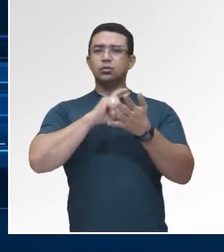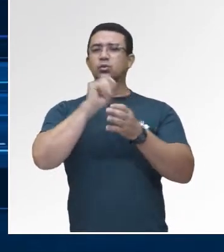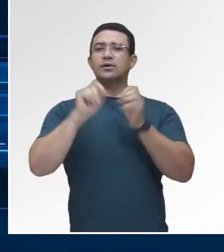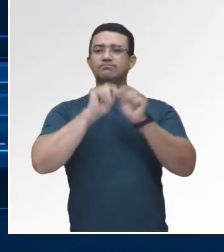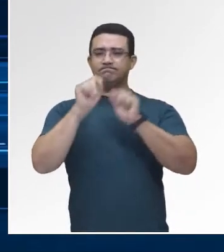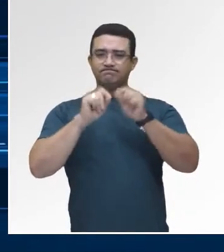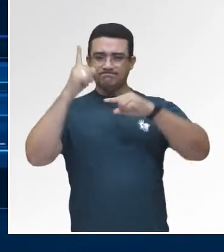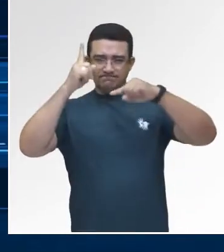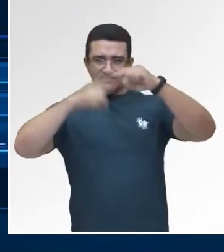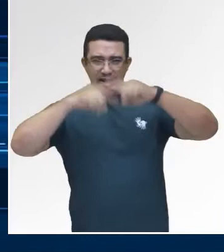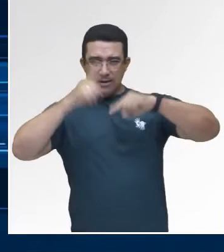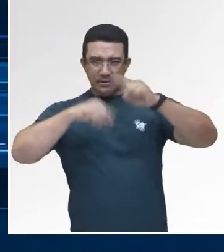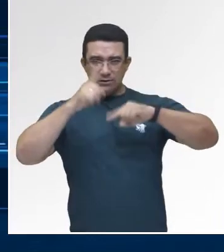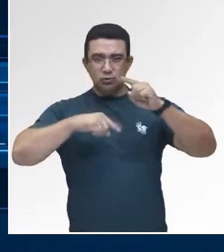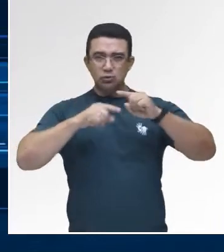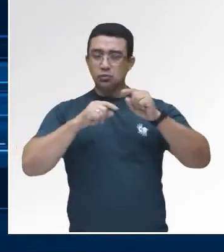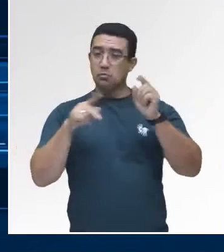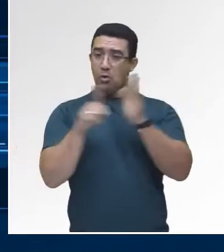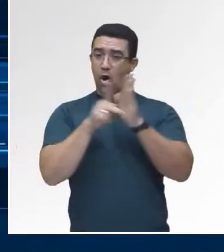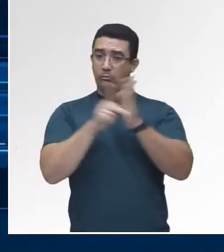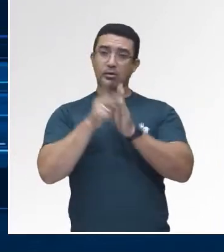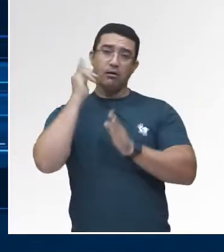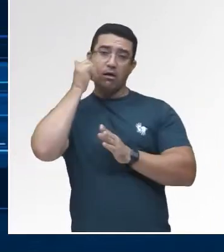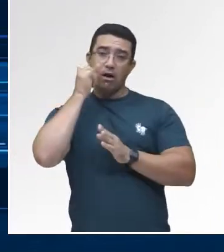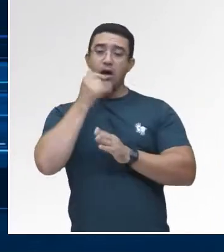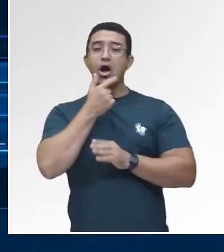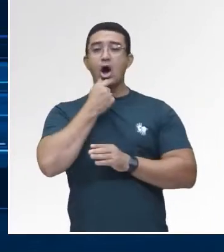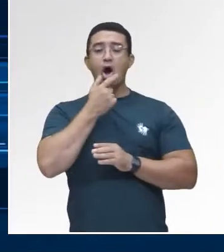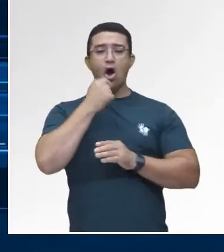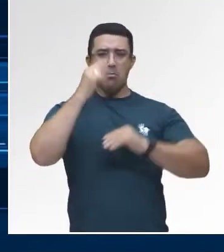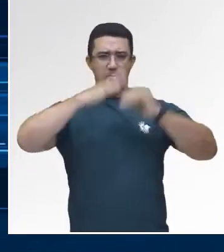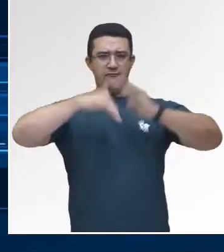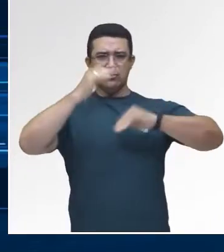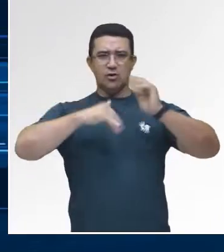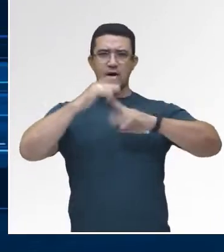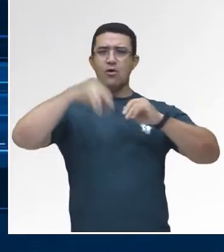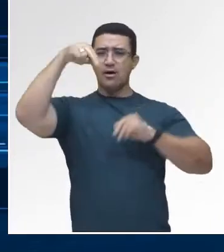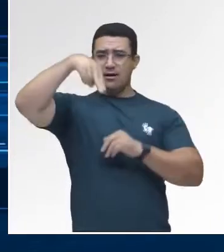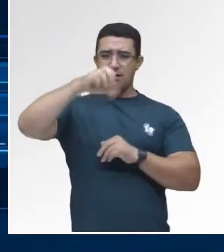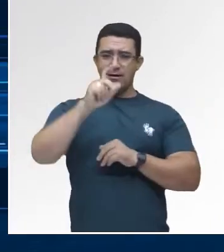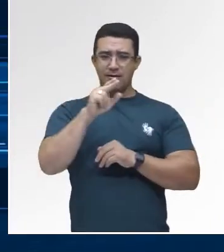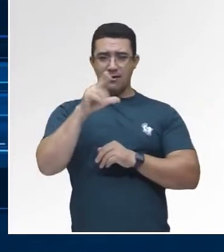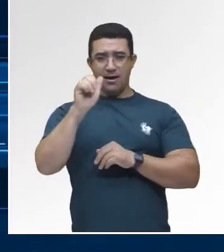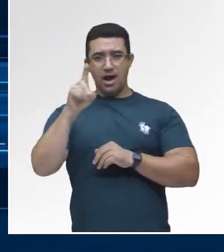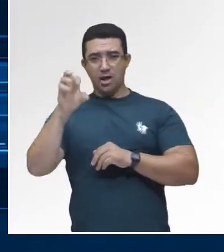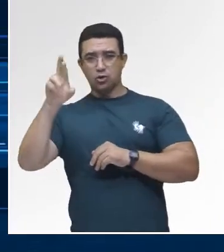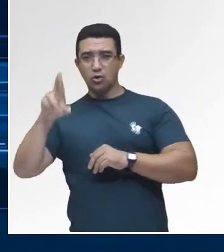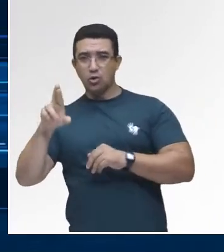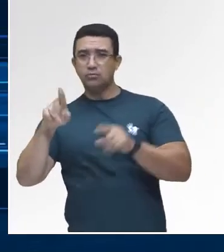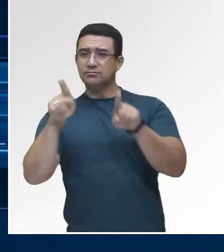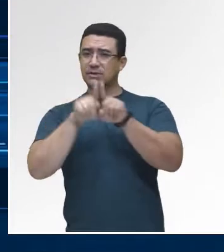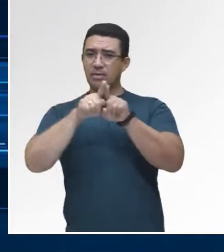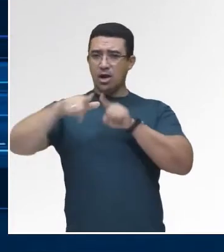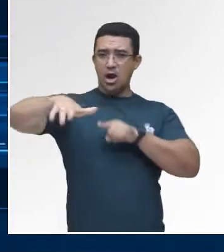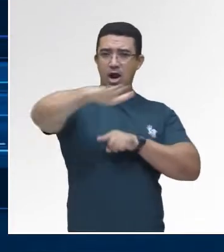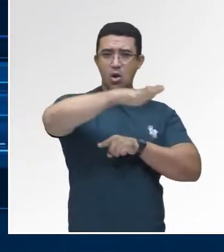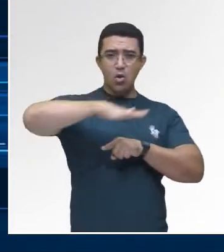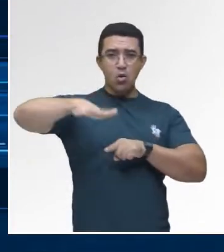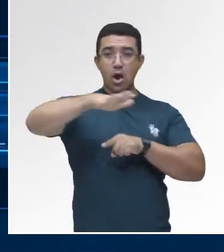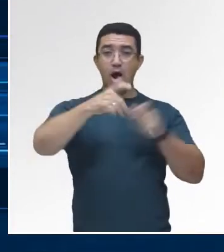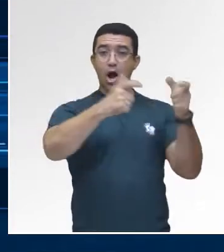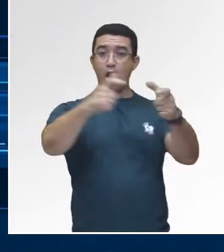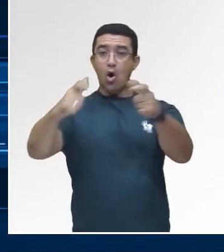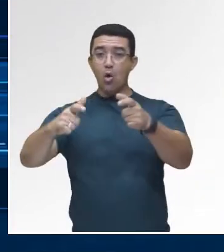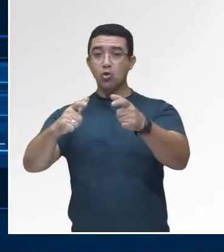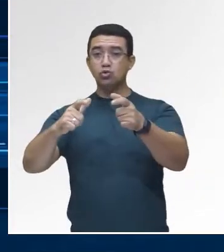narrativa. Temos o narrador, que é aquele que conta a história. Temos o espaço, que é onde a ação se passa,